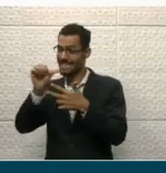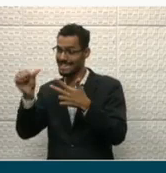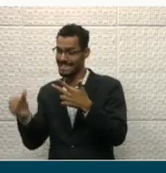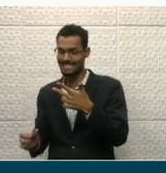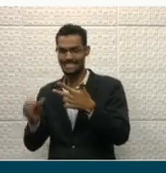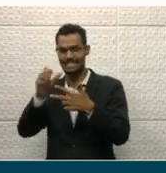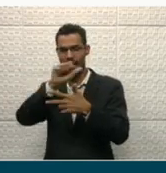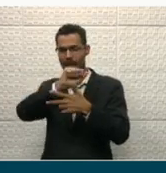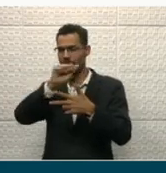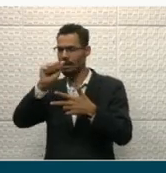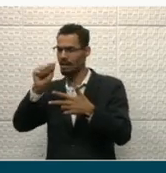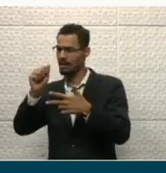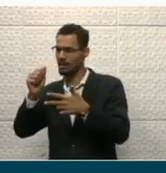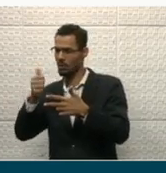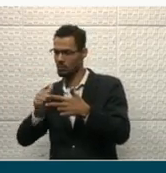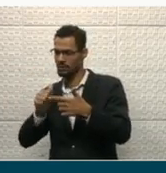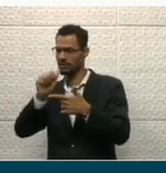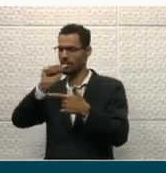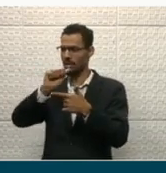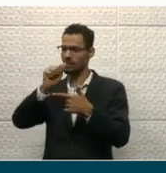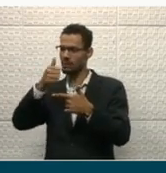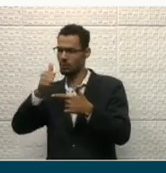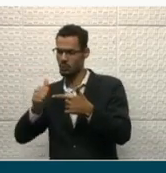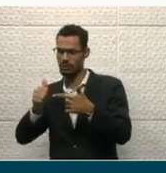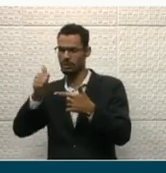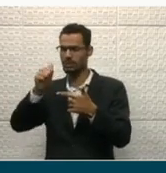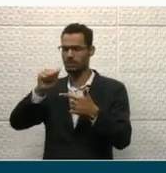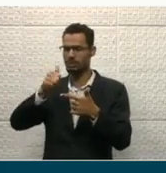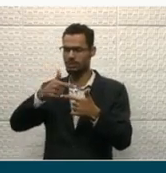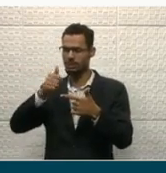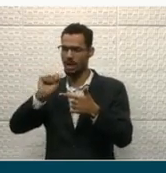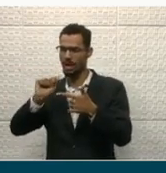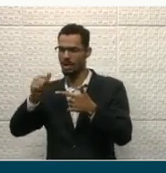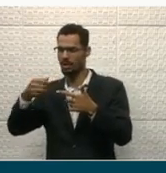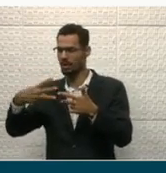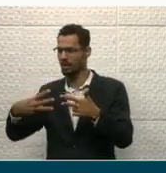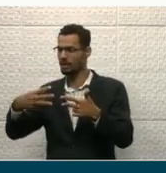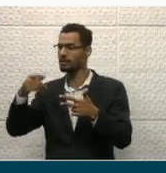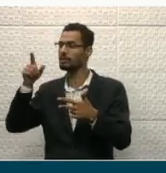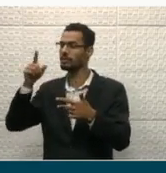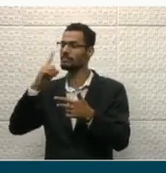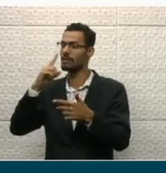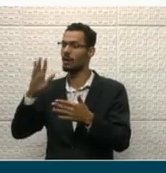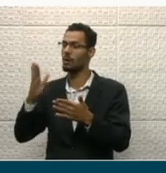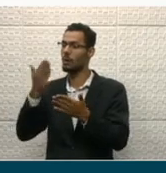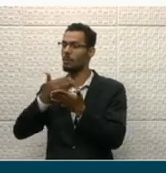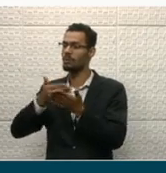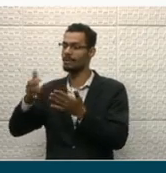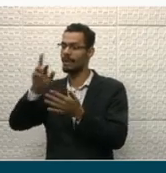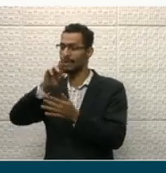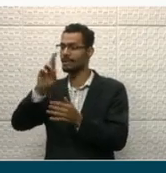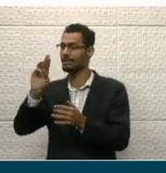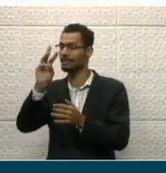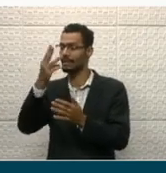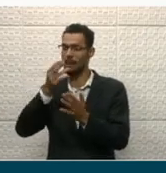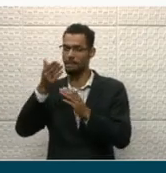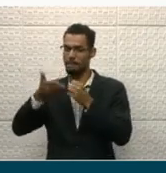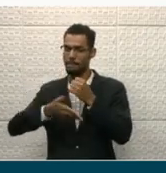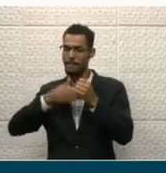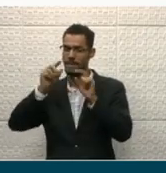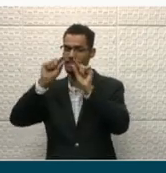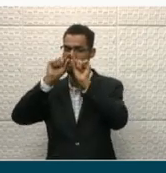transformação. Nós vamos partir do domínio. O domínio é R3. A base do